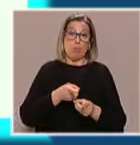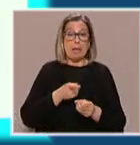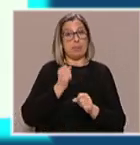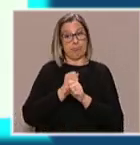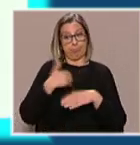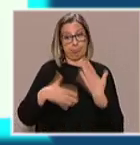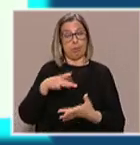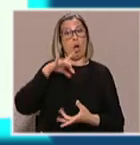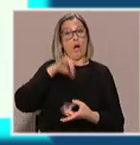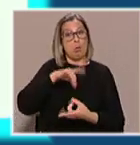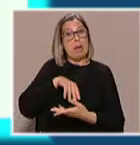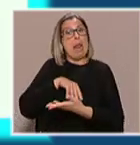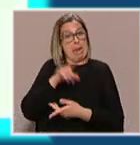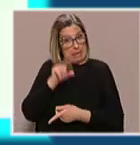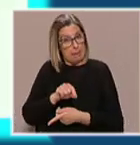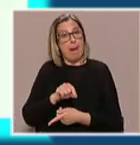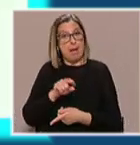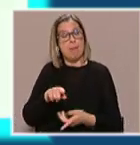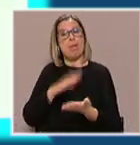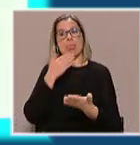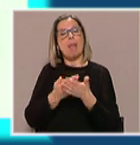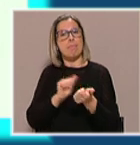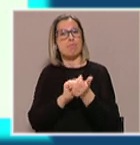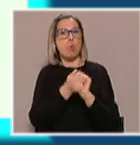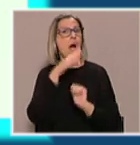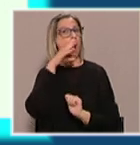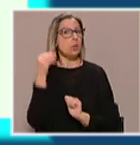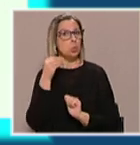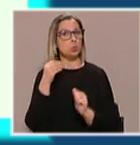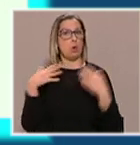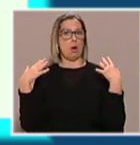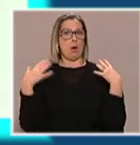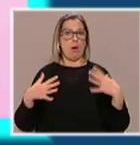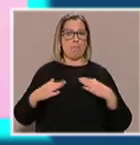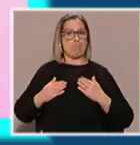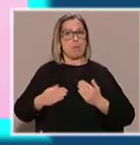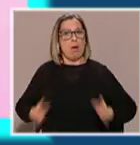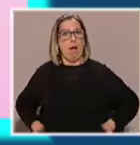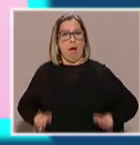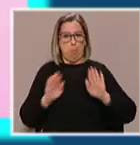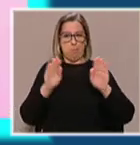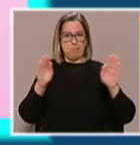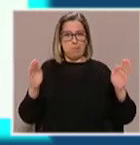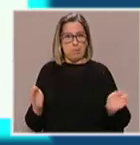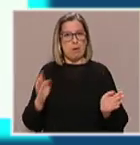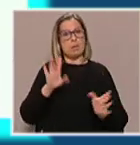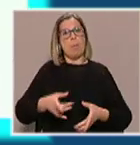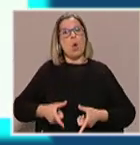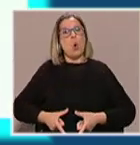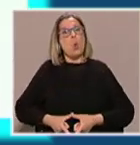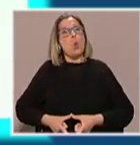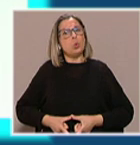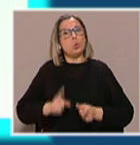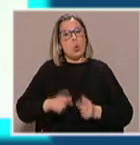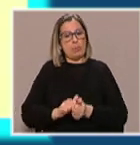adulto, ajuda ao desenvolvimento do corpo, alarga as ancas e torna mais espesso o revestimento do útero, preparando o corpo para a menstruação